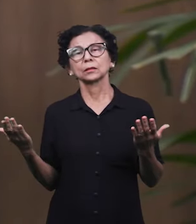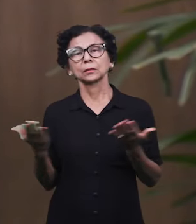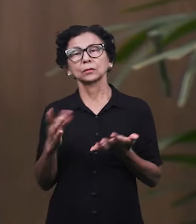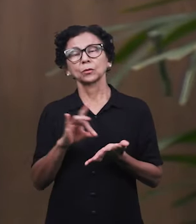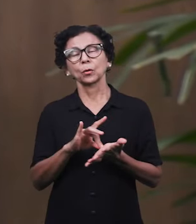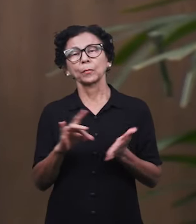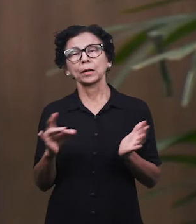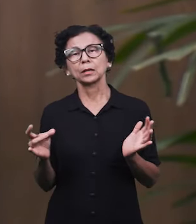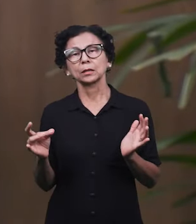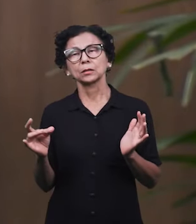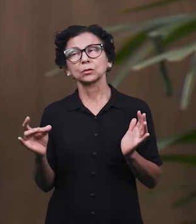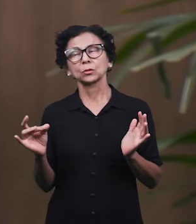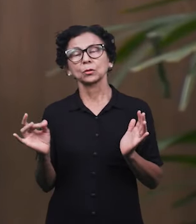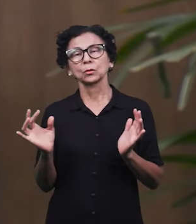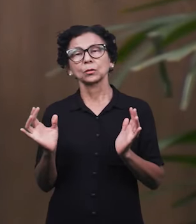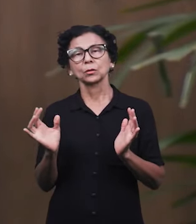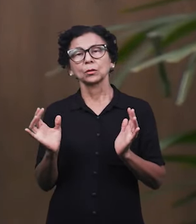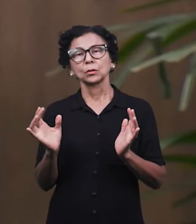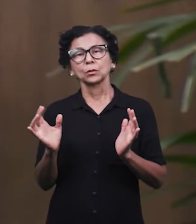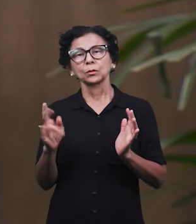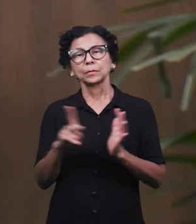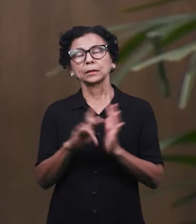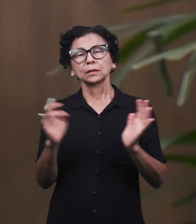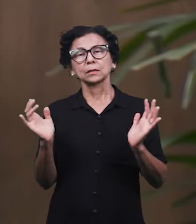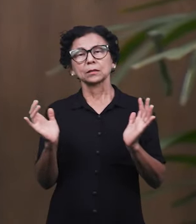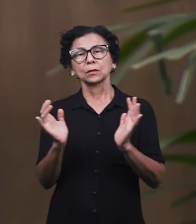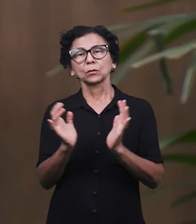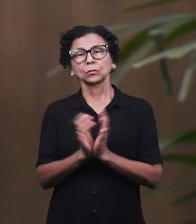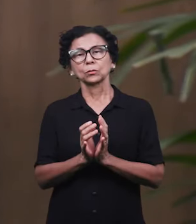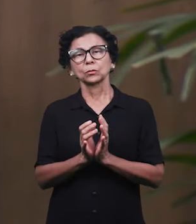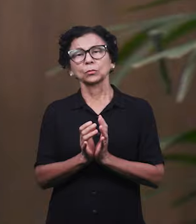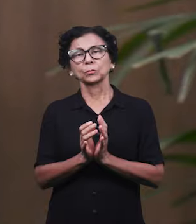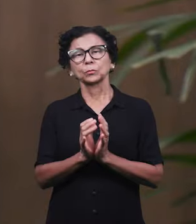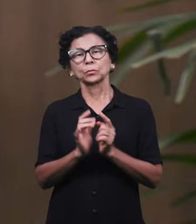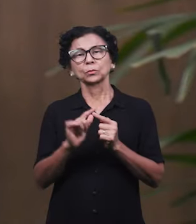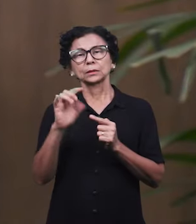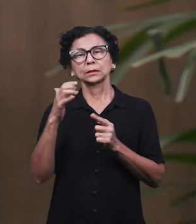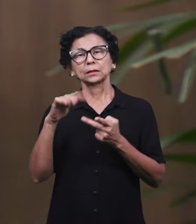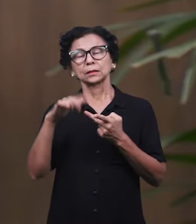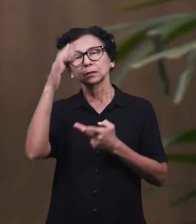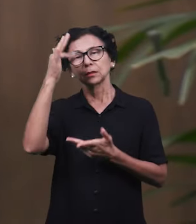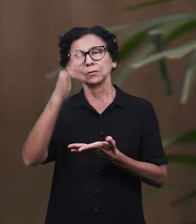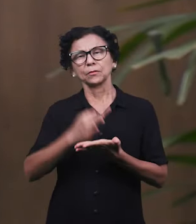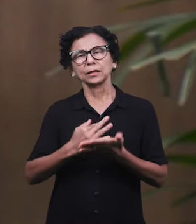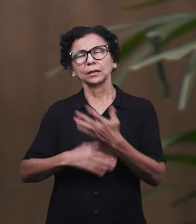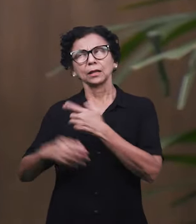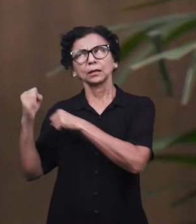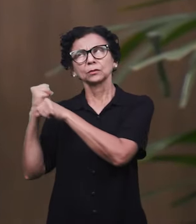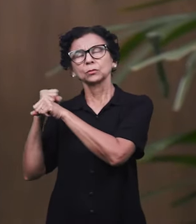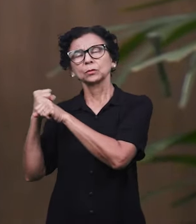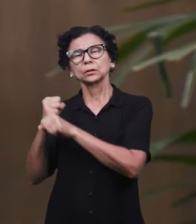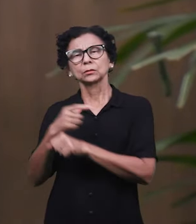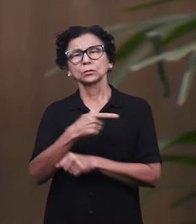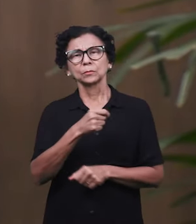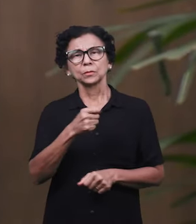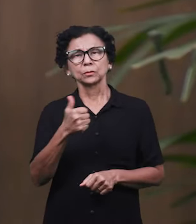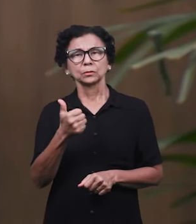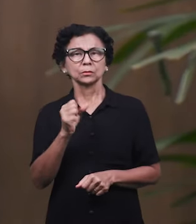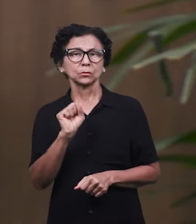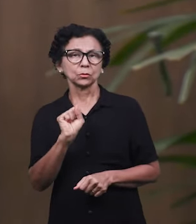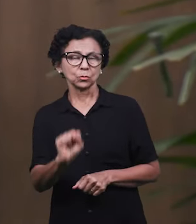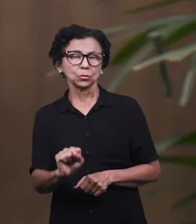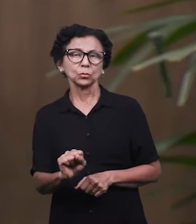Fé desde do ano de 2018. E desde então nós temos produzido conteúdos, né, que